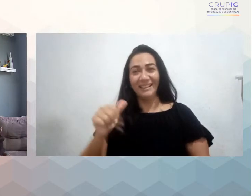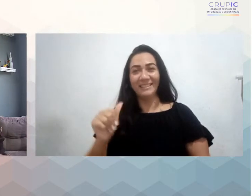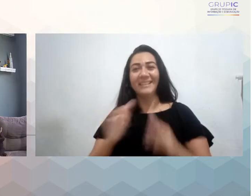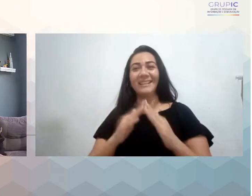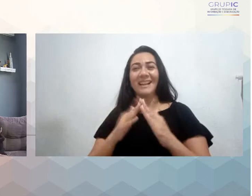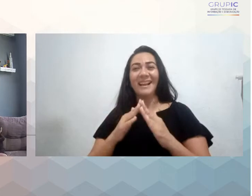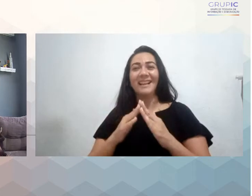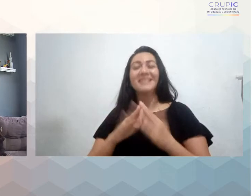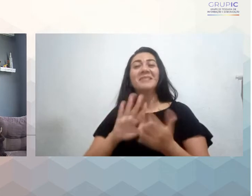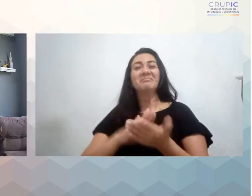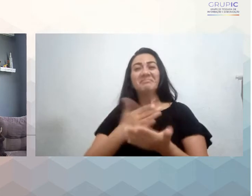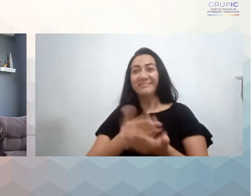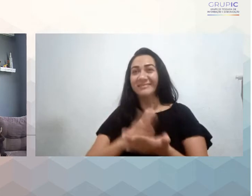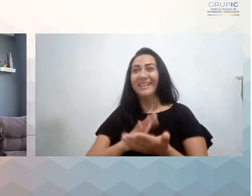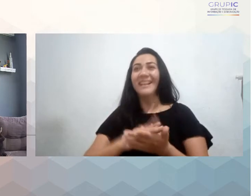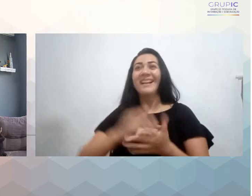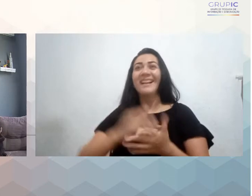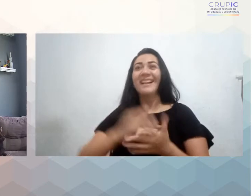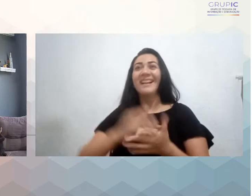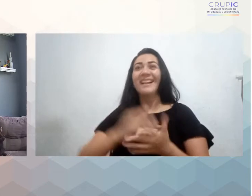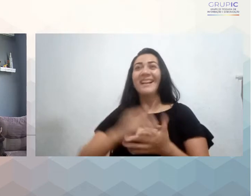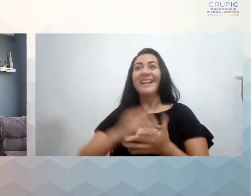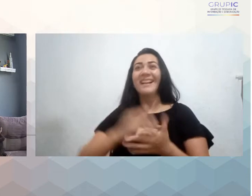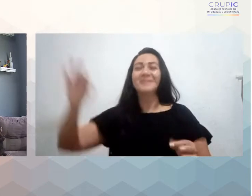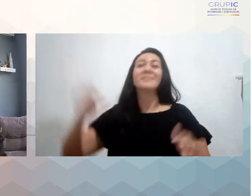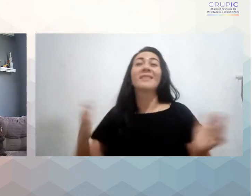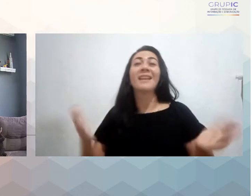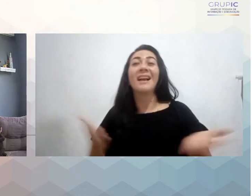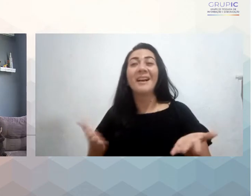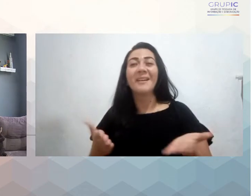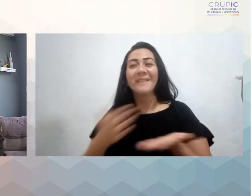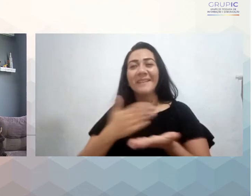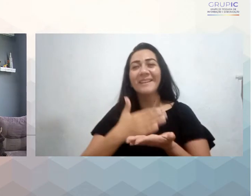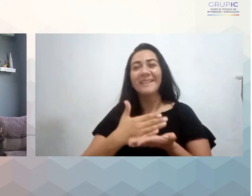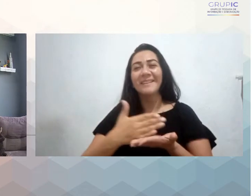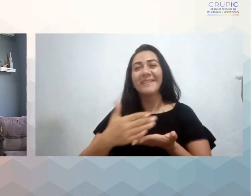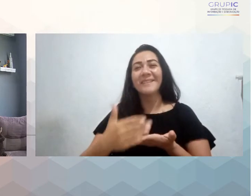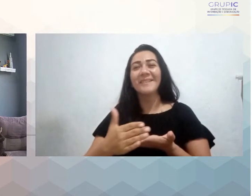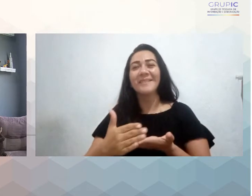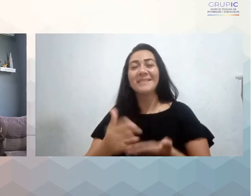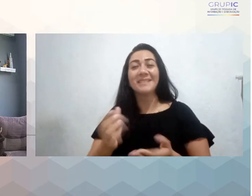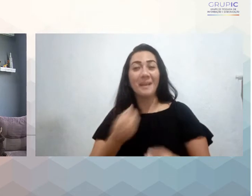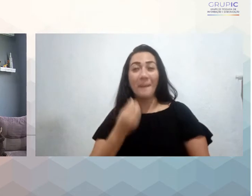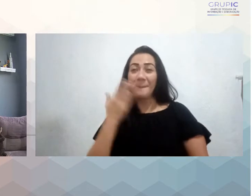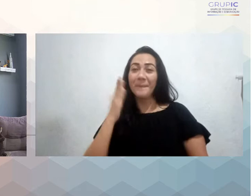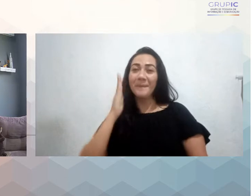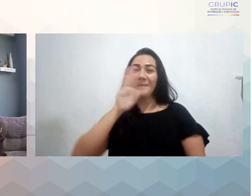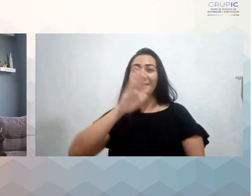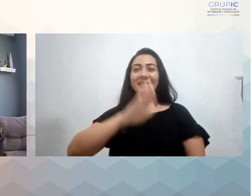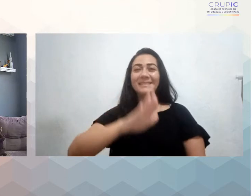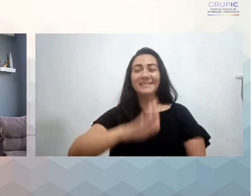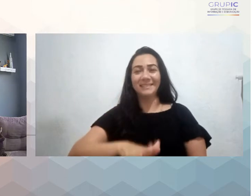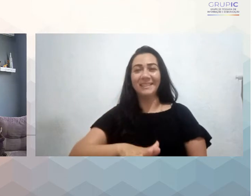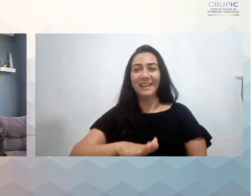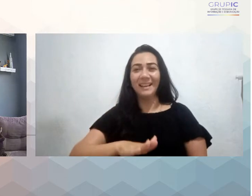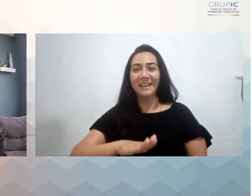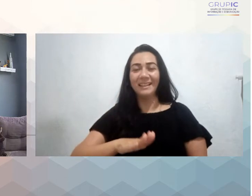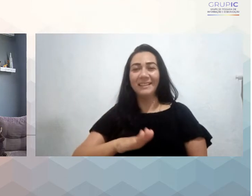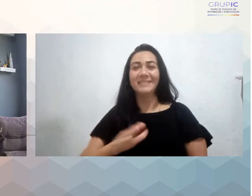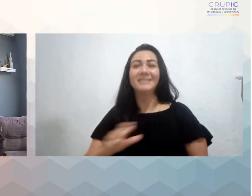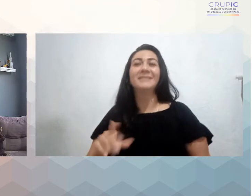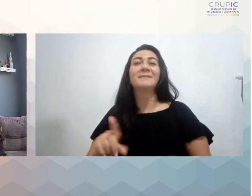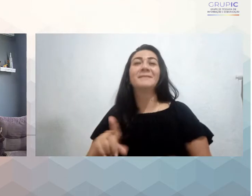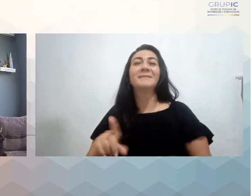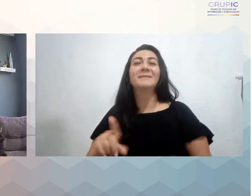nosso tradicional boa tarde, não é? Mas antes do boa tarde, nós também temos que colocar,